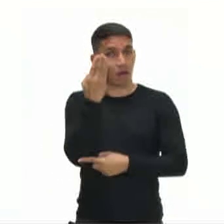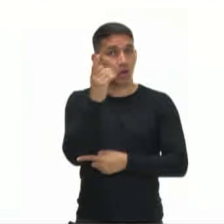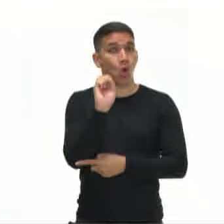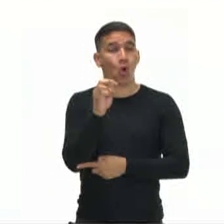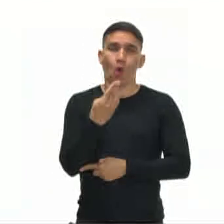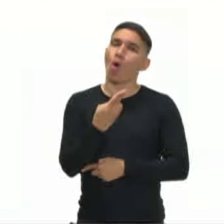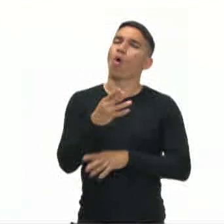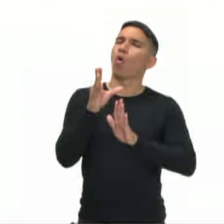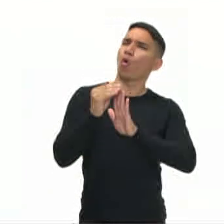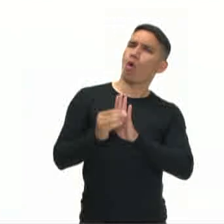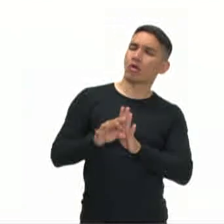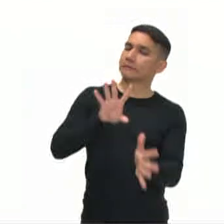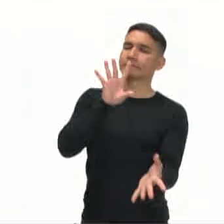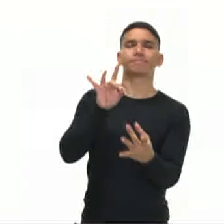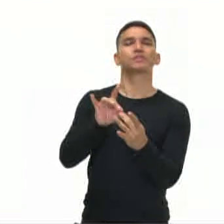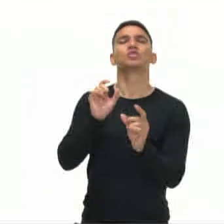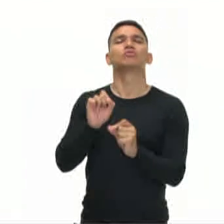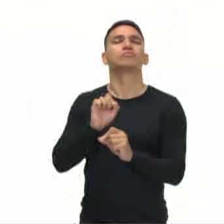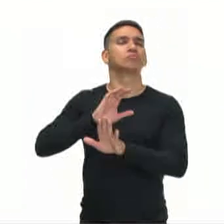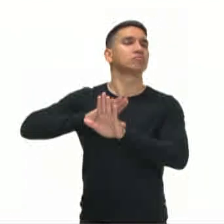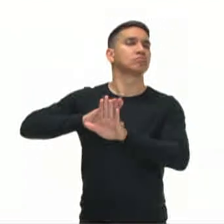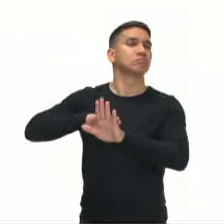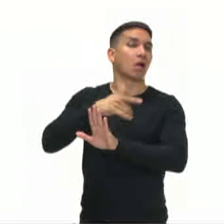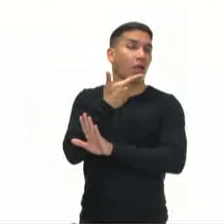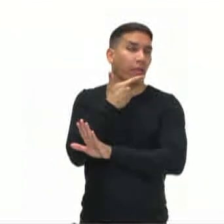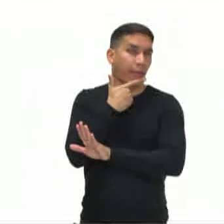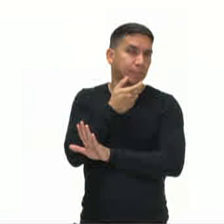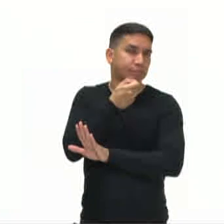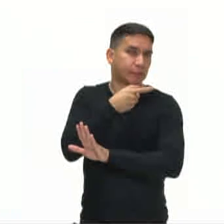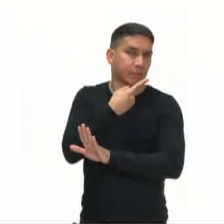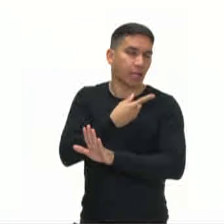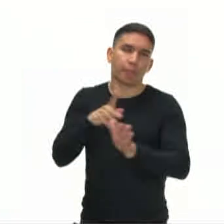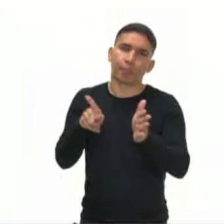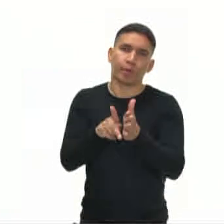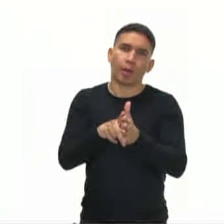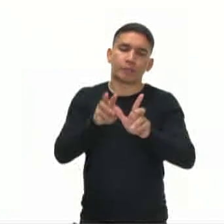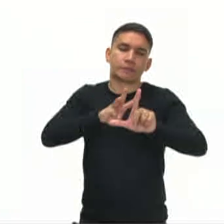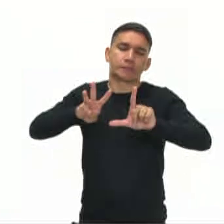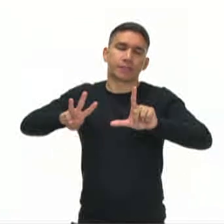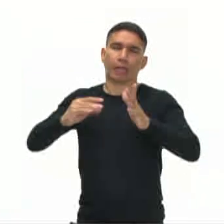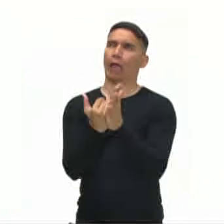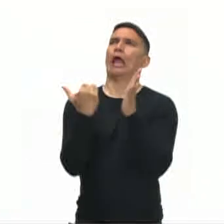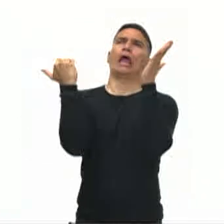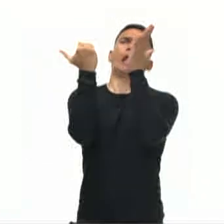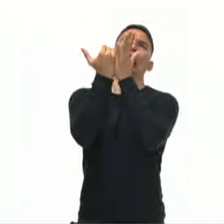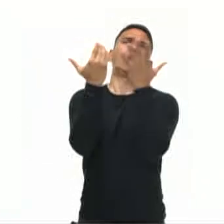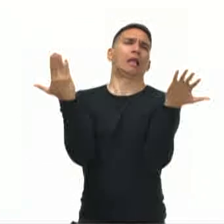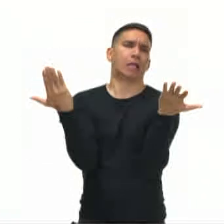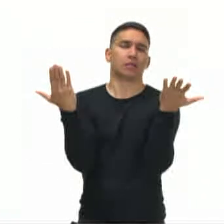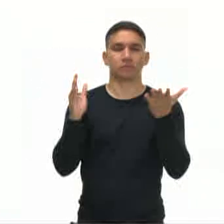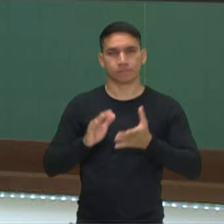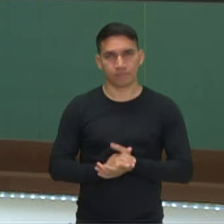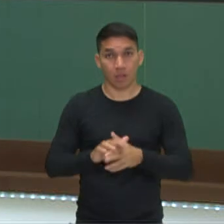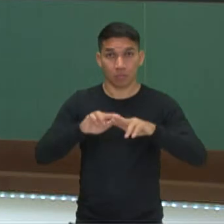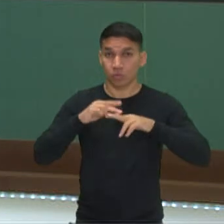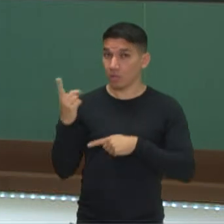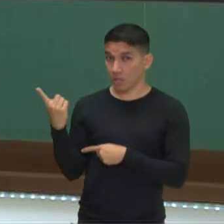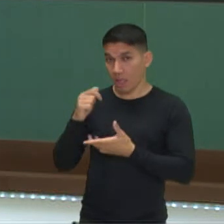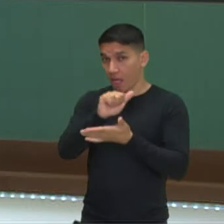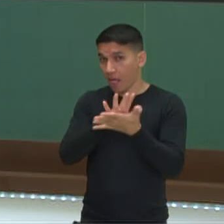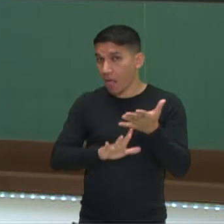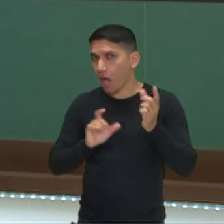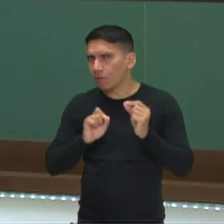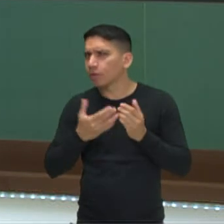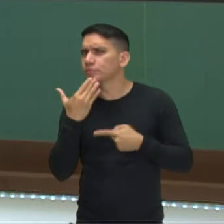exclusivamente humorístico, como o site sensacionalista. Então aqui o exercício está pedindo para